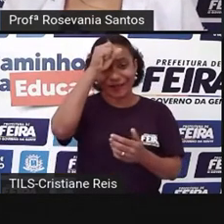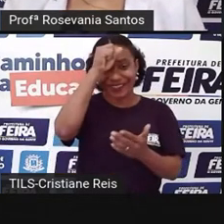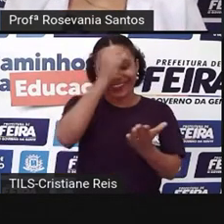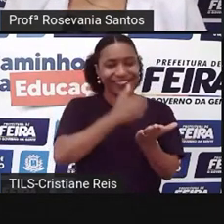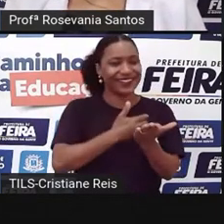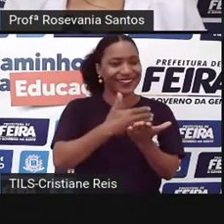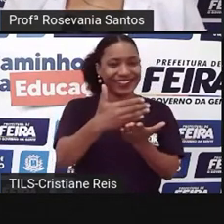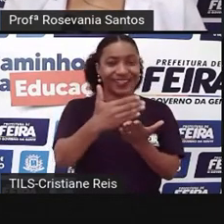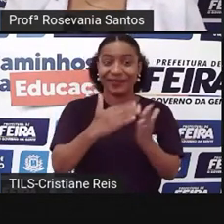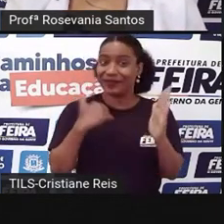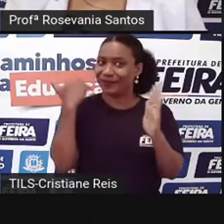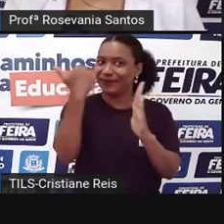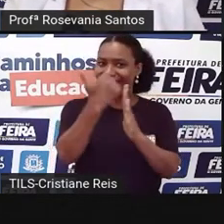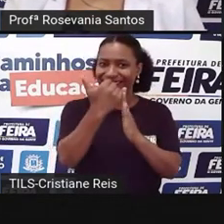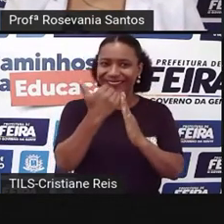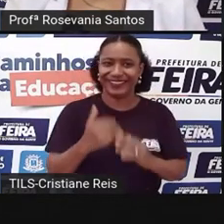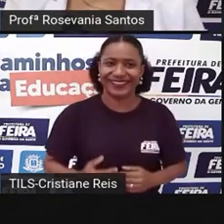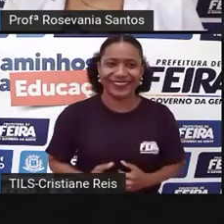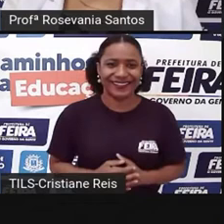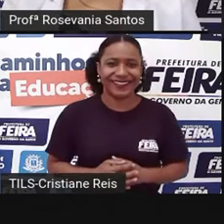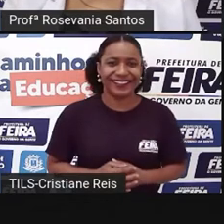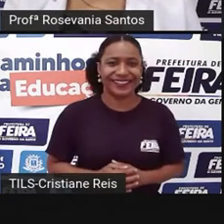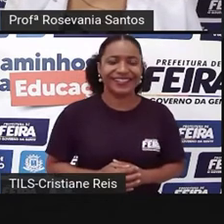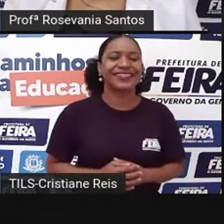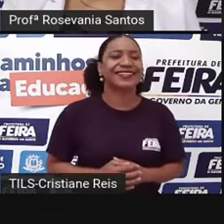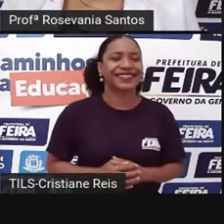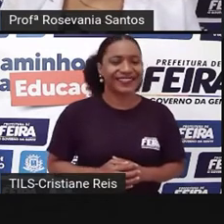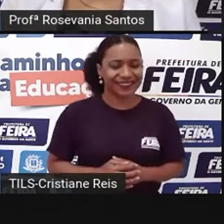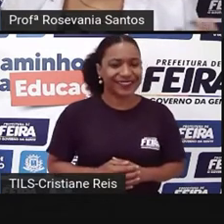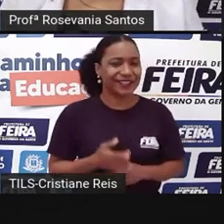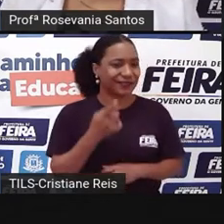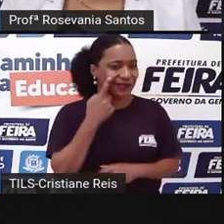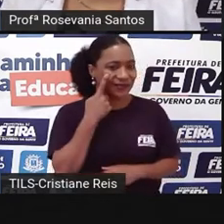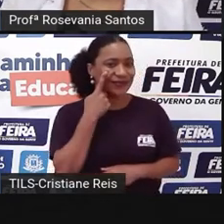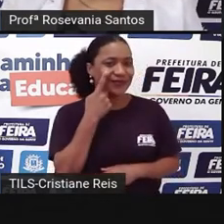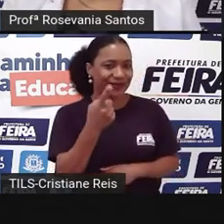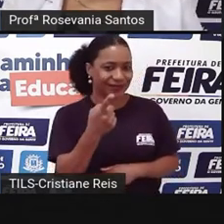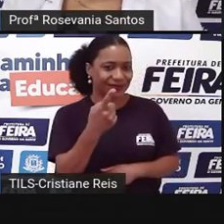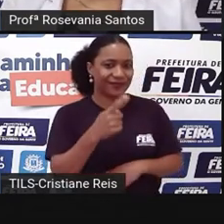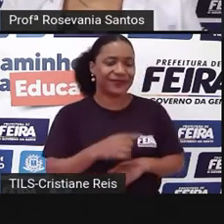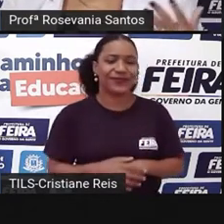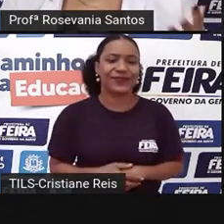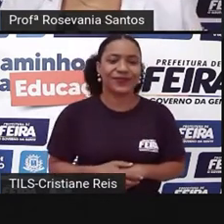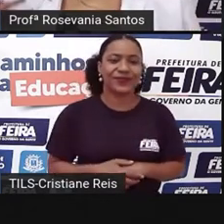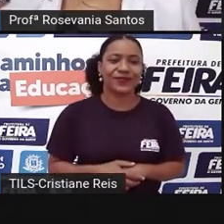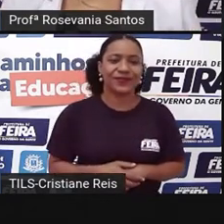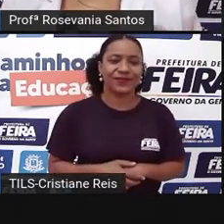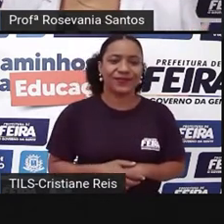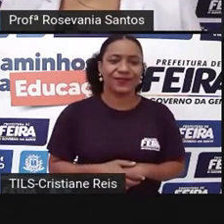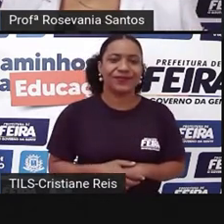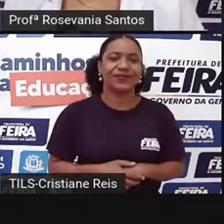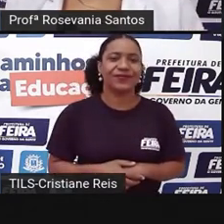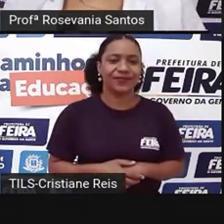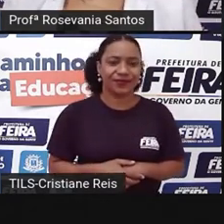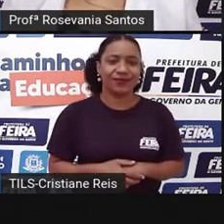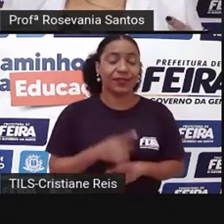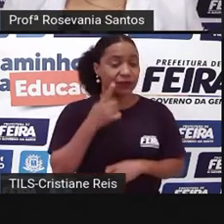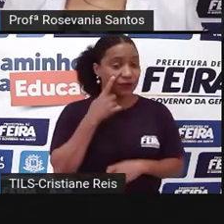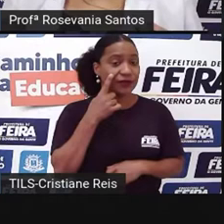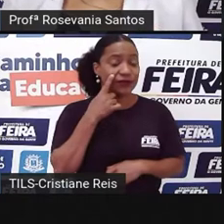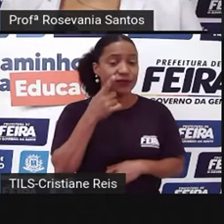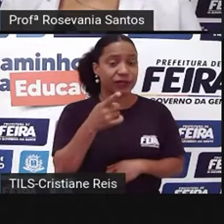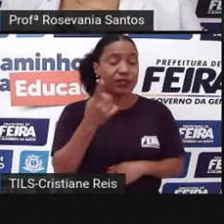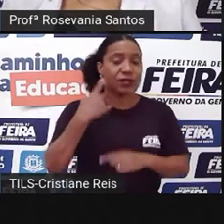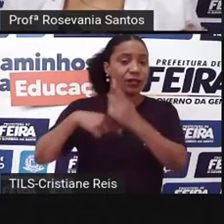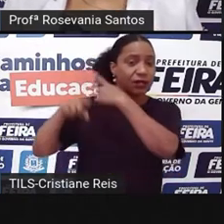avançar. A primeira coisa que chamou a atenção aí, claro que a gente não pode deixar de entender, né, esse fato histórico,